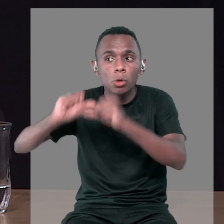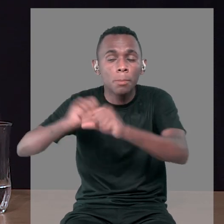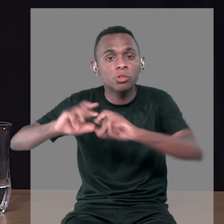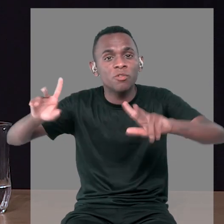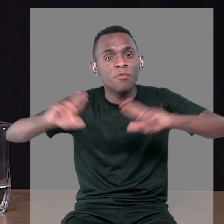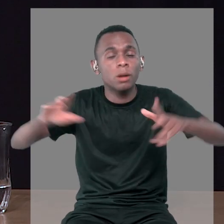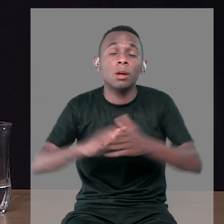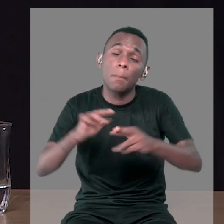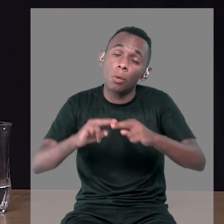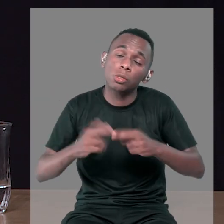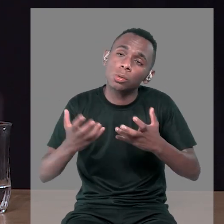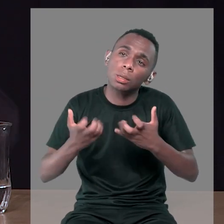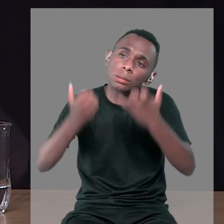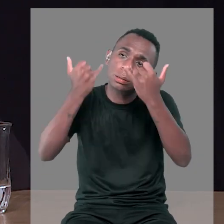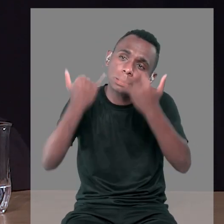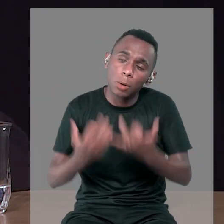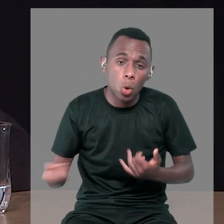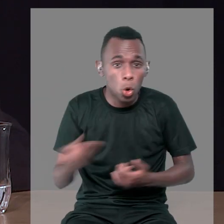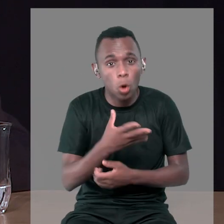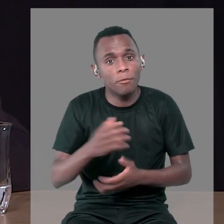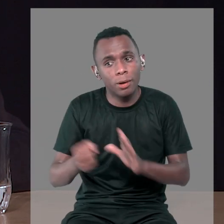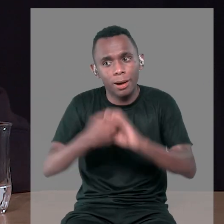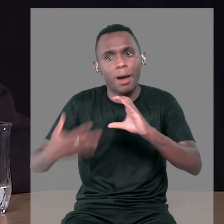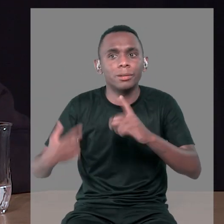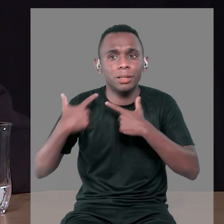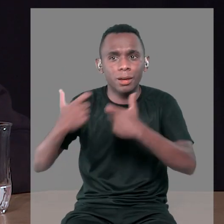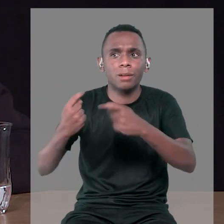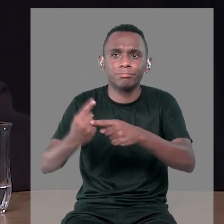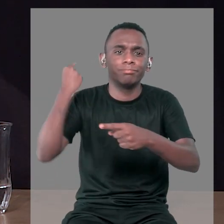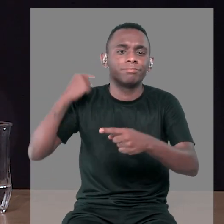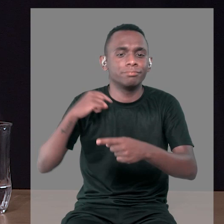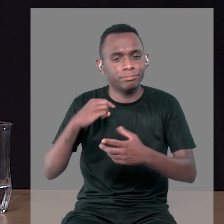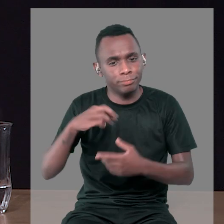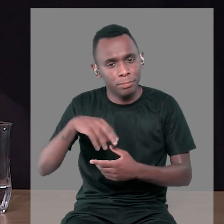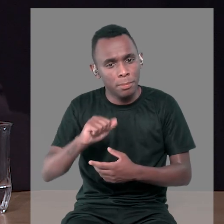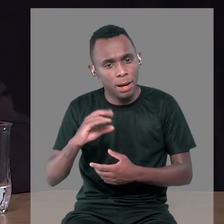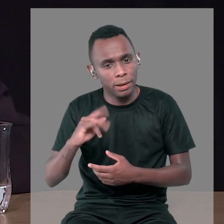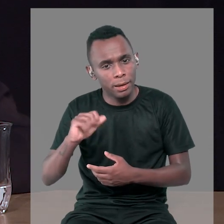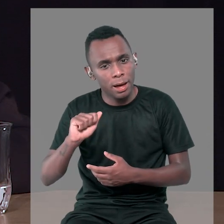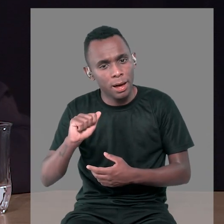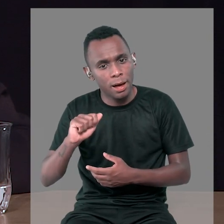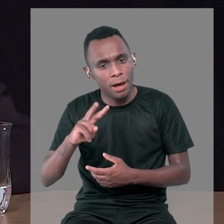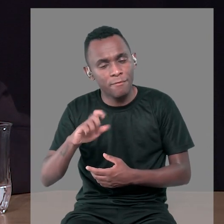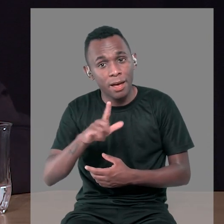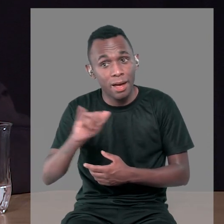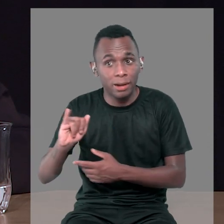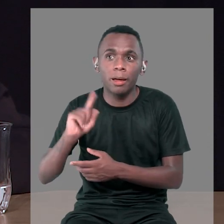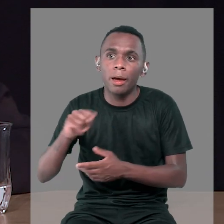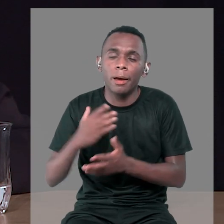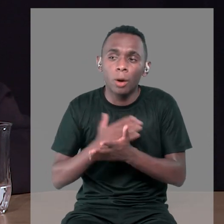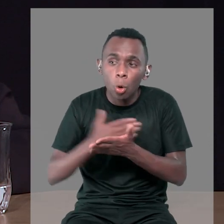essa hipótese do novo espírito da guerra lá atrás, em Maquiavel, que é a artilharia que começa, né,